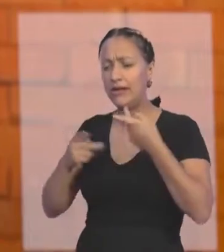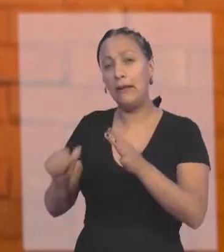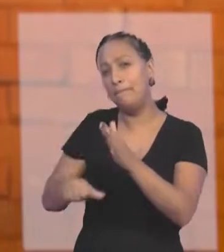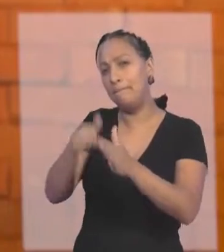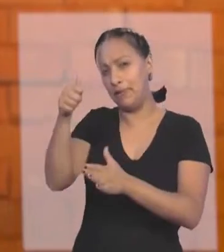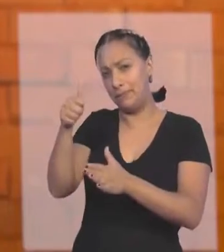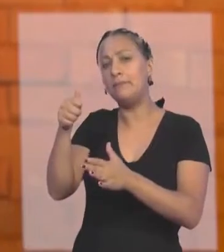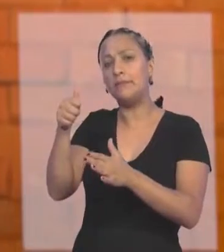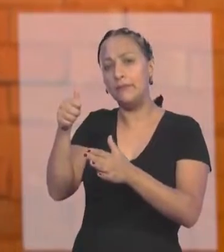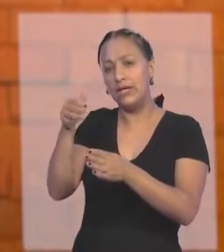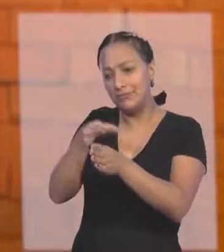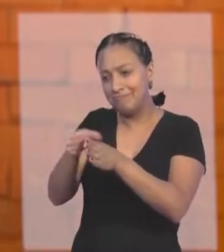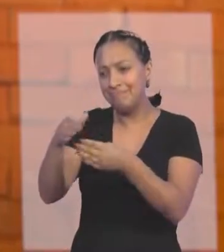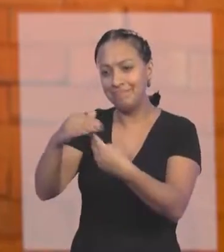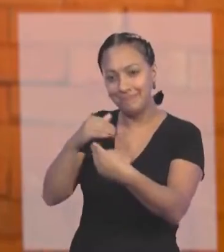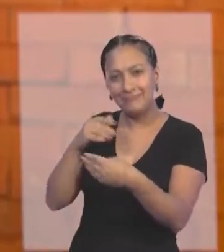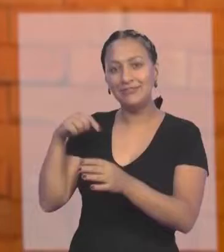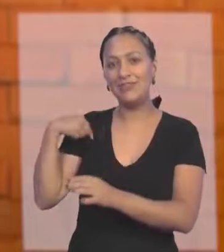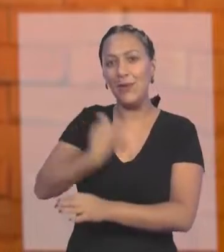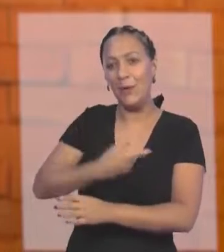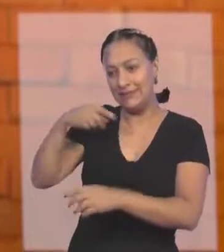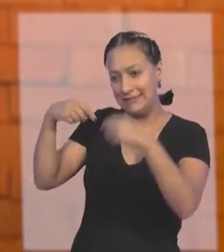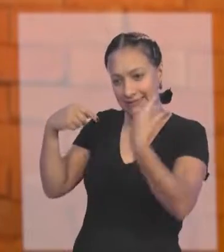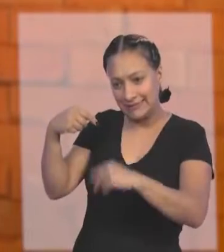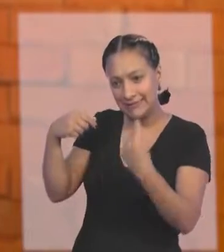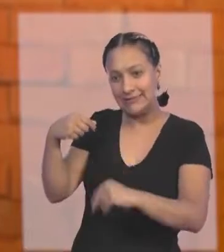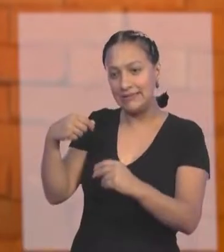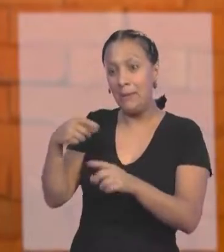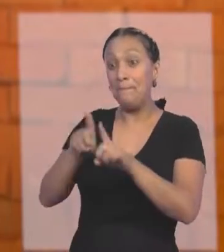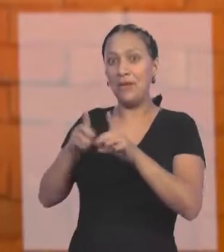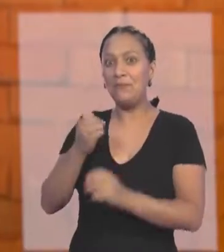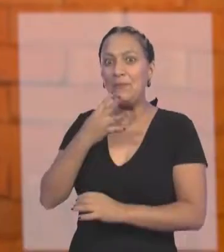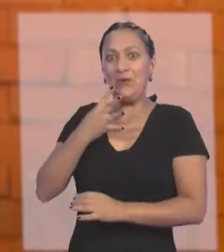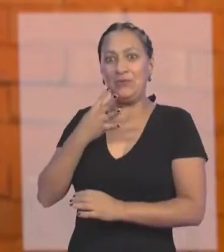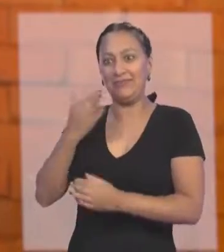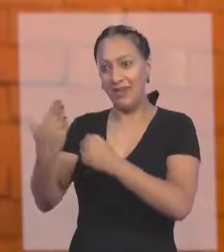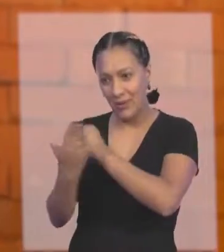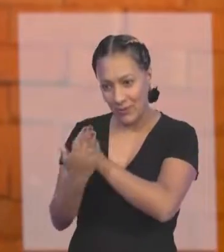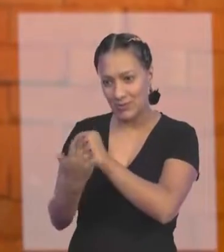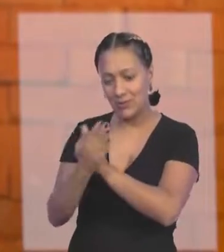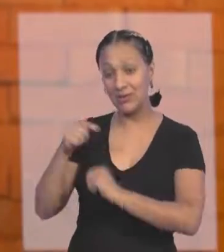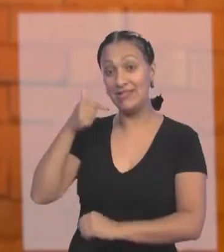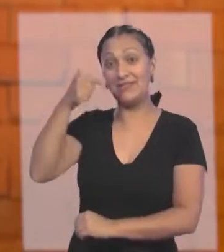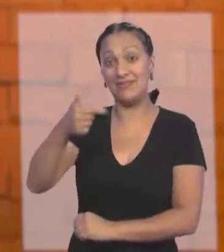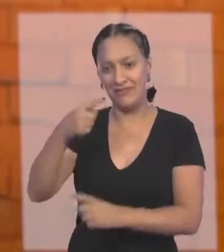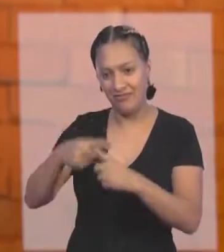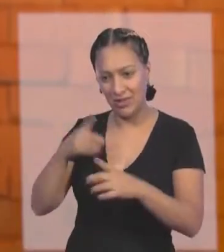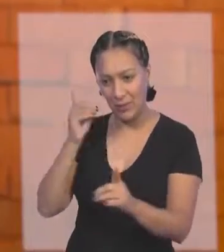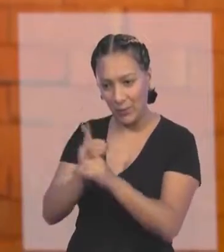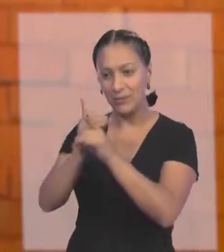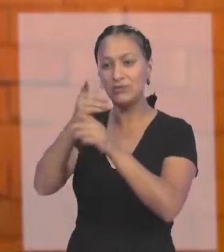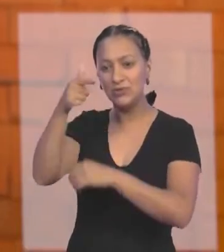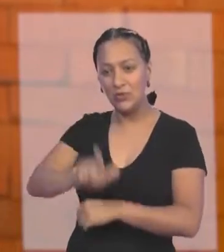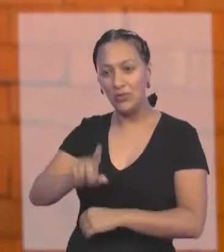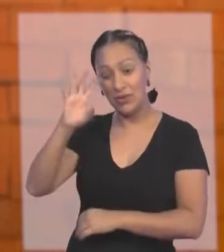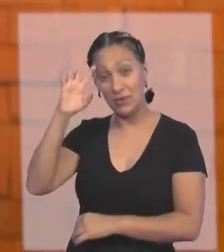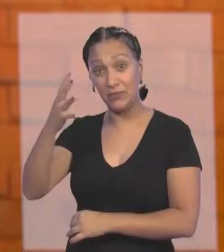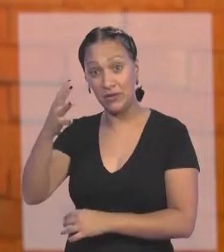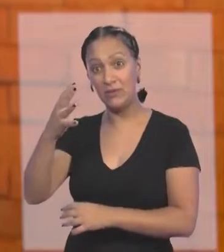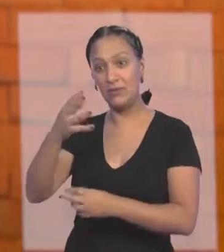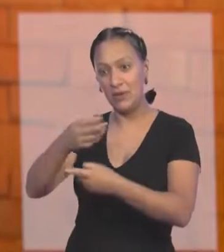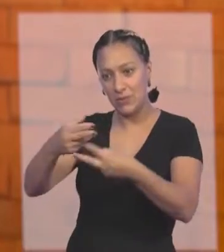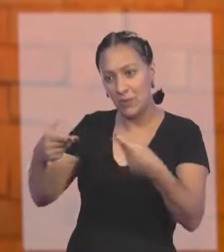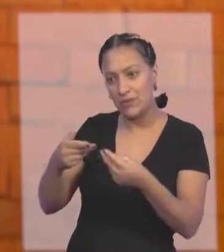assessoria a gente apanhou, só que foi aquela surra boa que serviu para na segunda a gente já trazer aquilo solucionado e ver